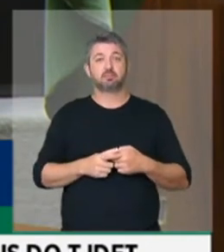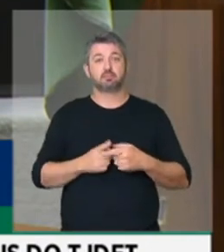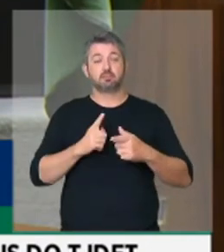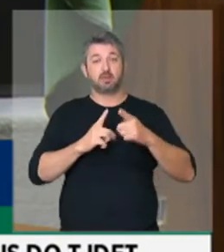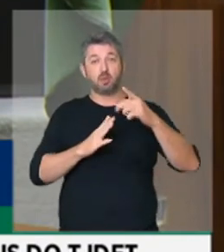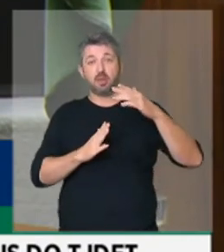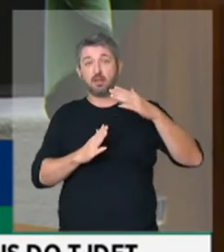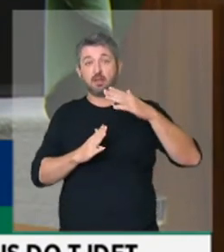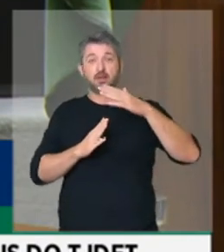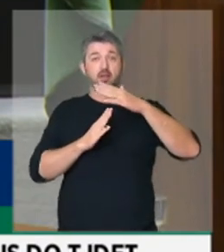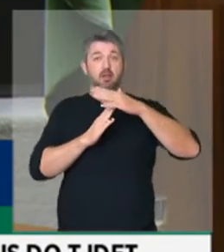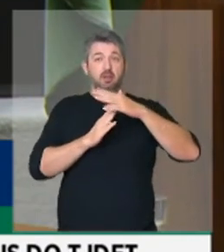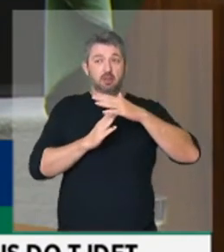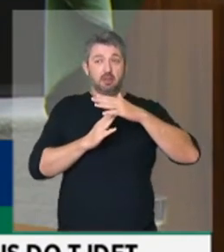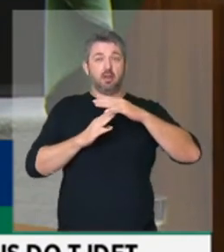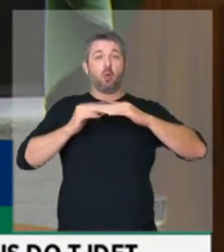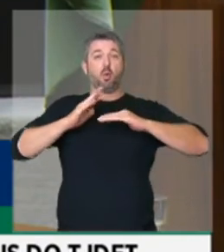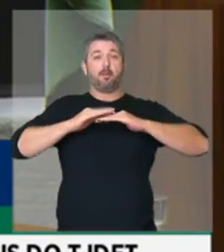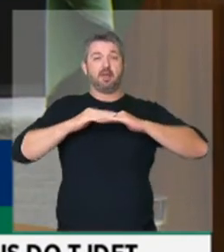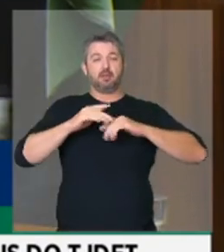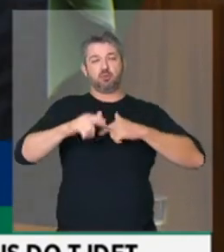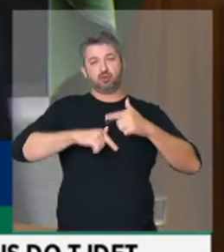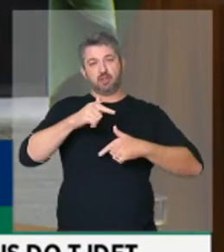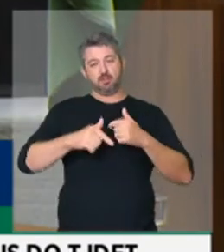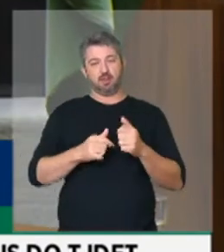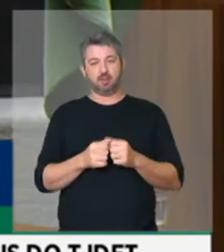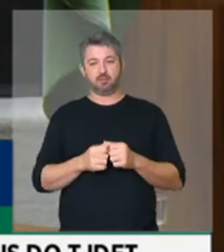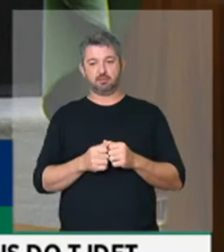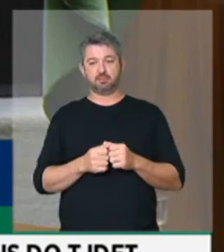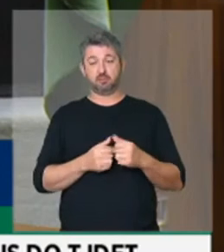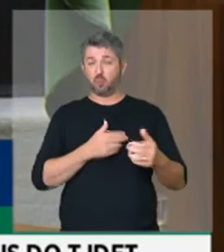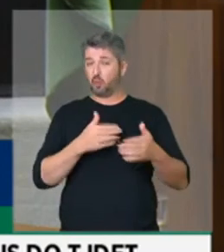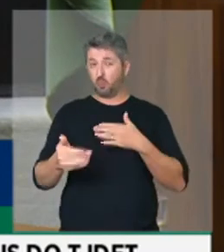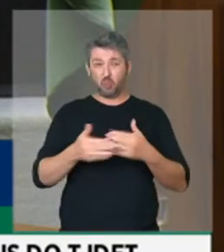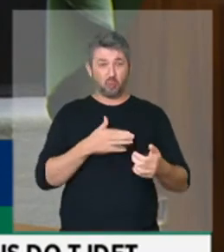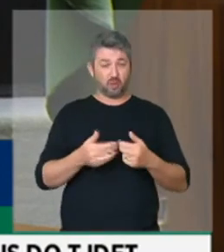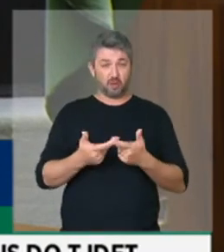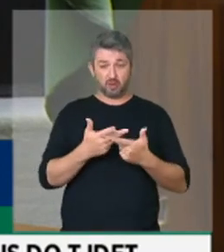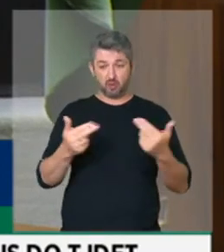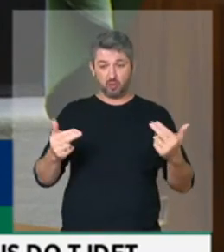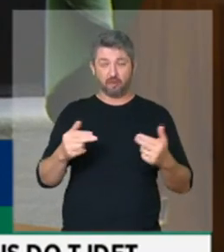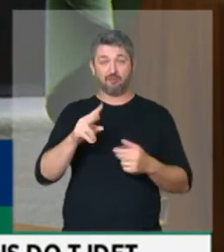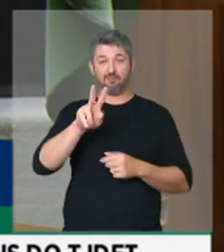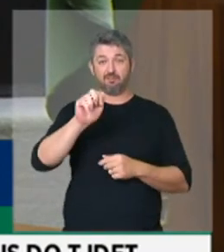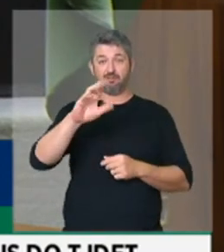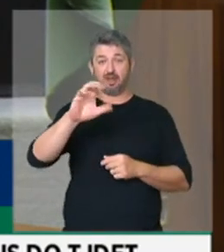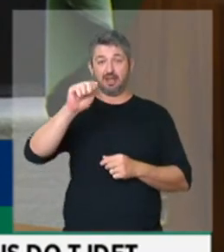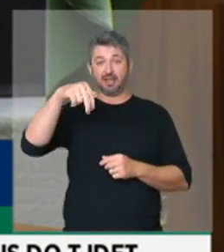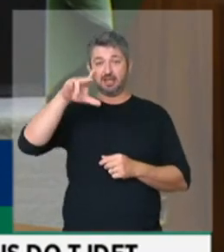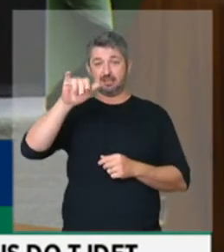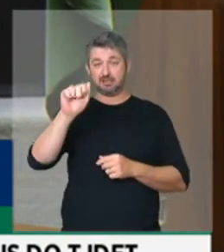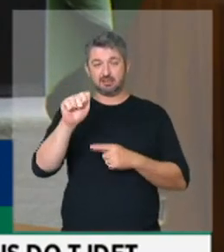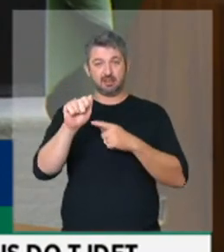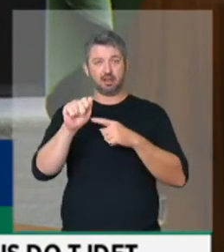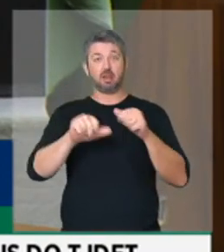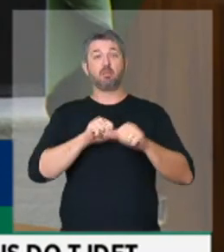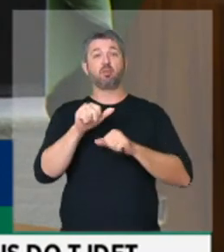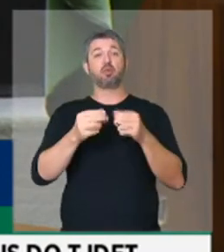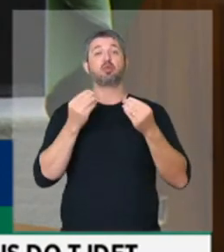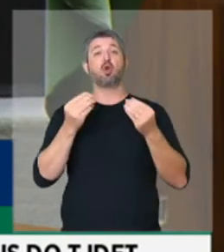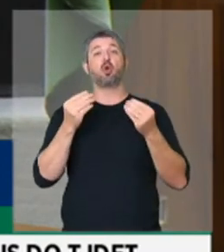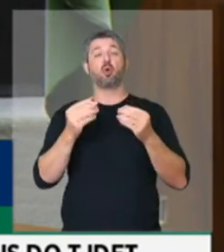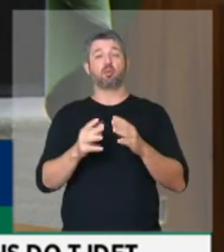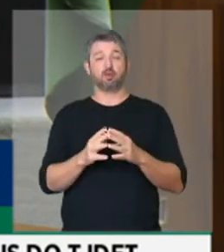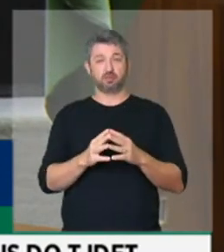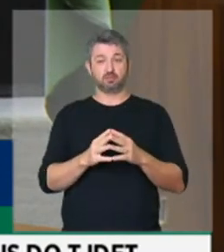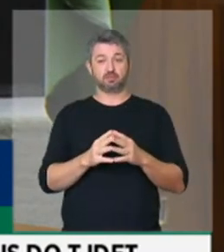limite, é o número mínimo de funcionamento. Em qualquer caso de vacância, não há como dar vazão